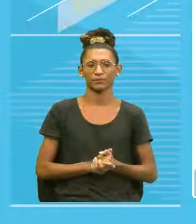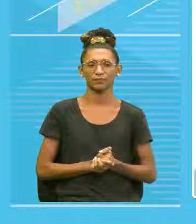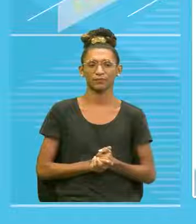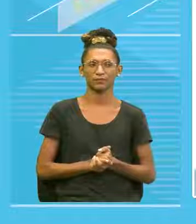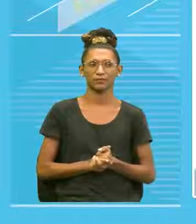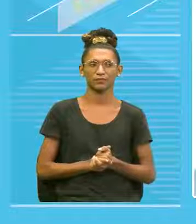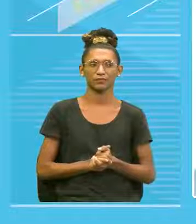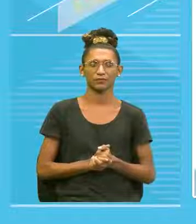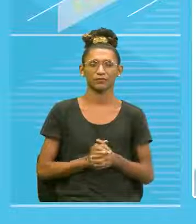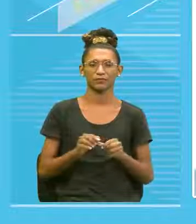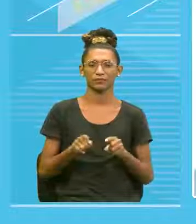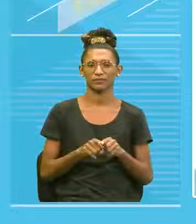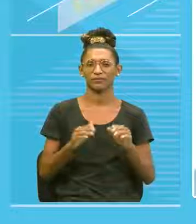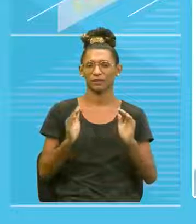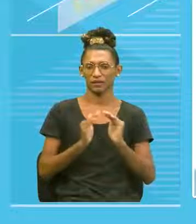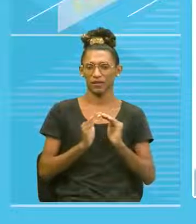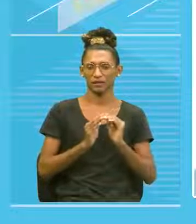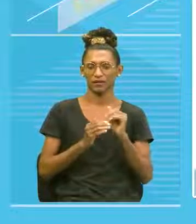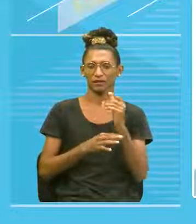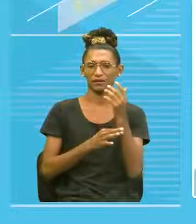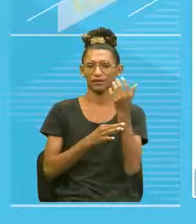e churrascarias